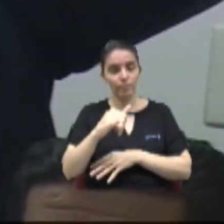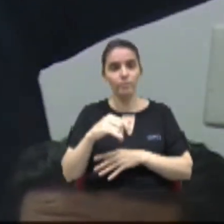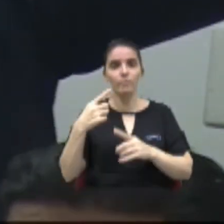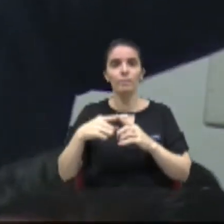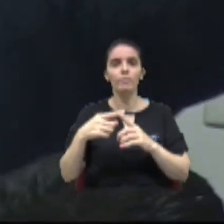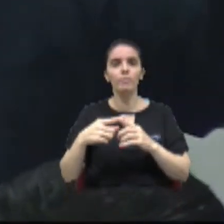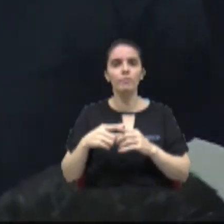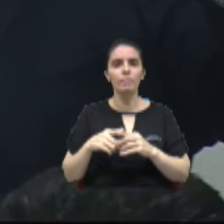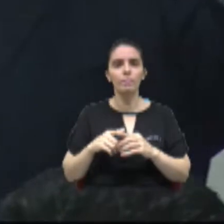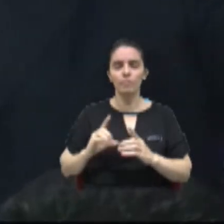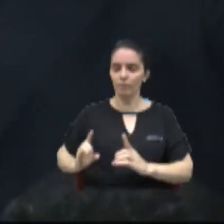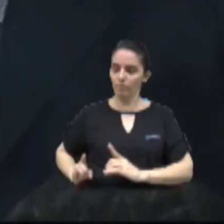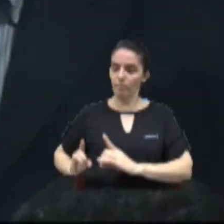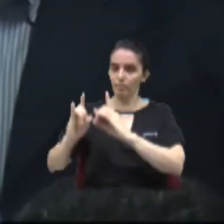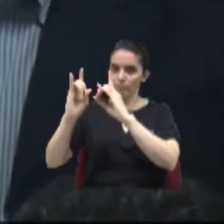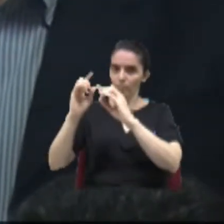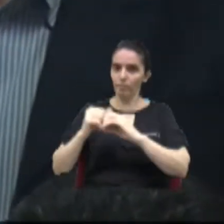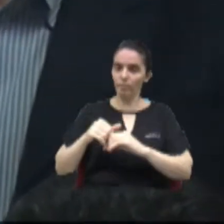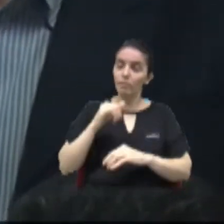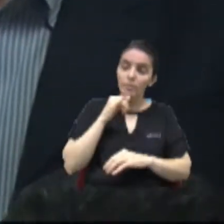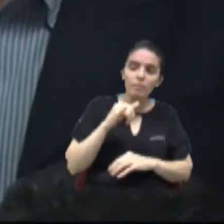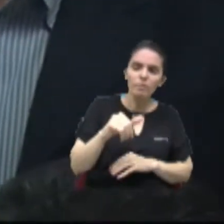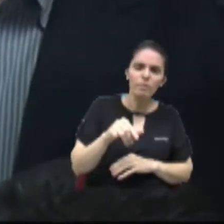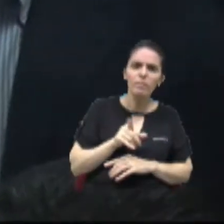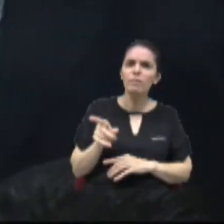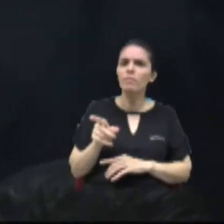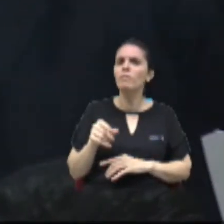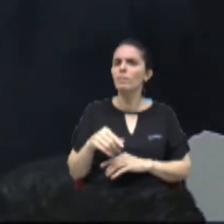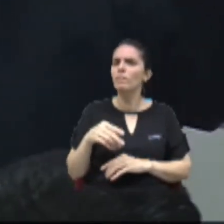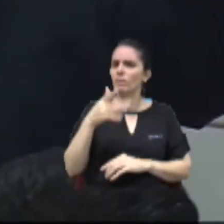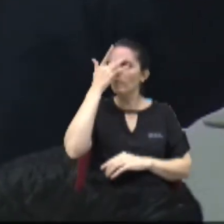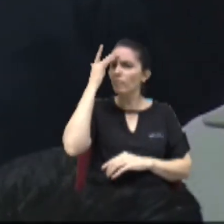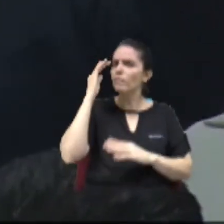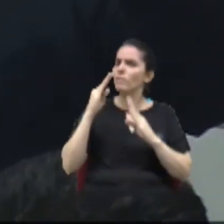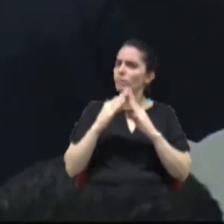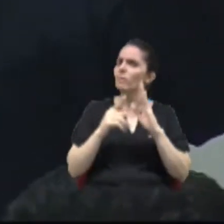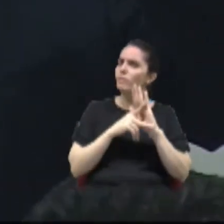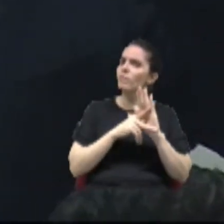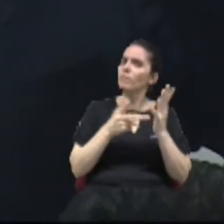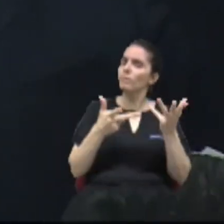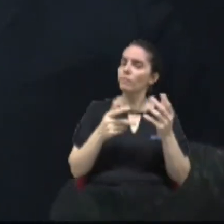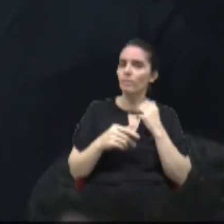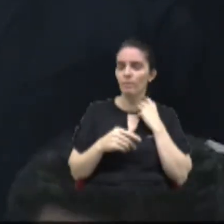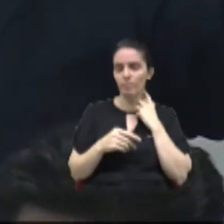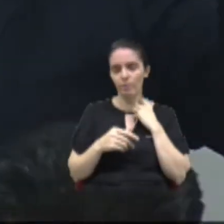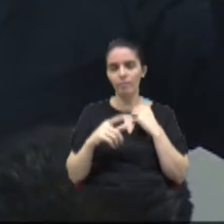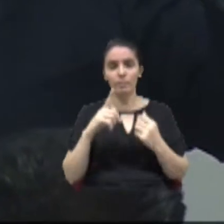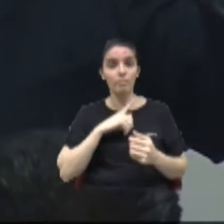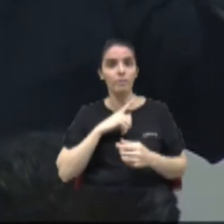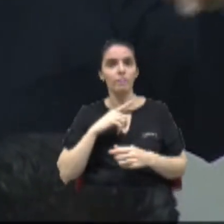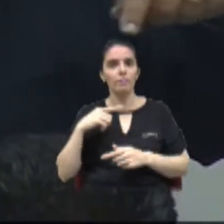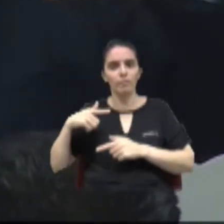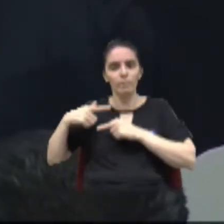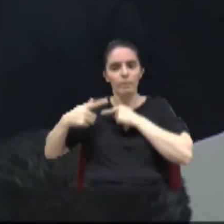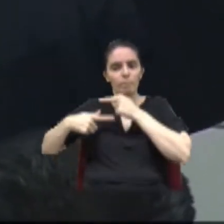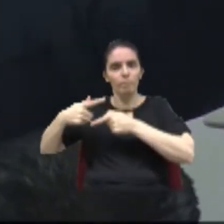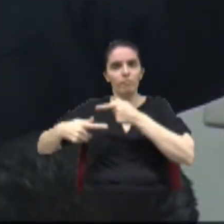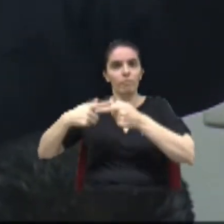coisa, informar a população. Porque, pela falta de informação,